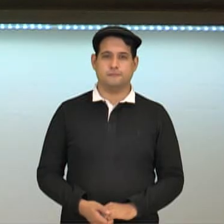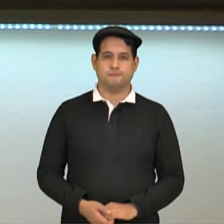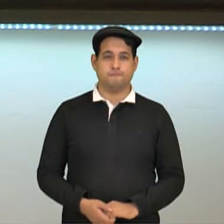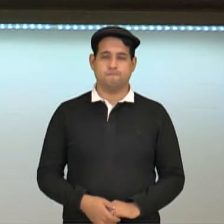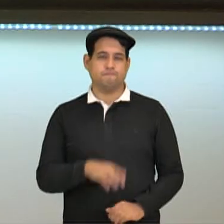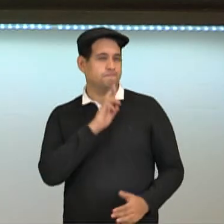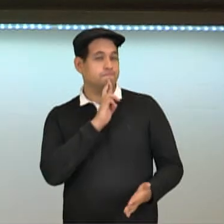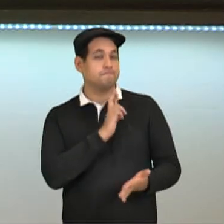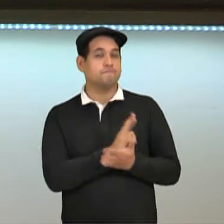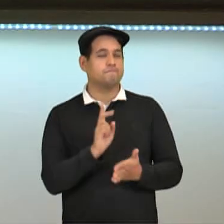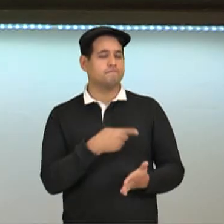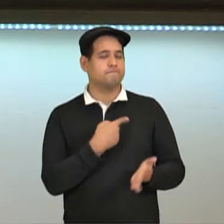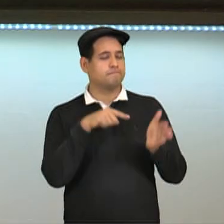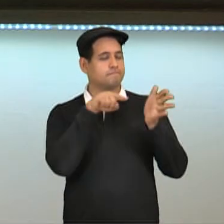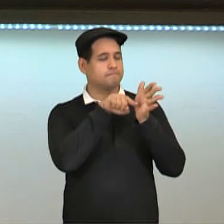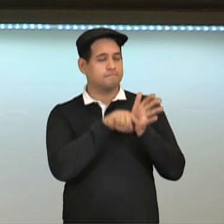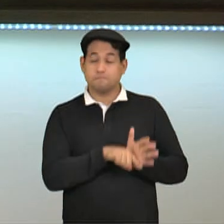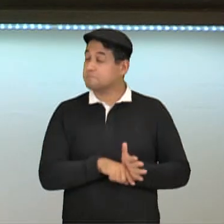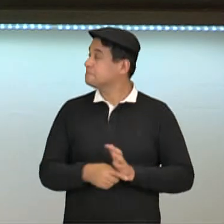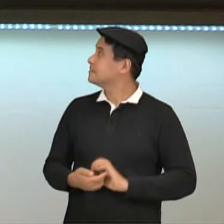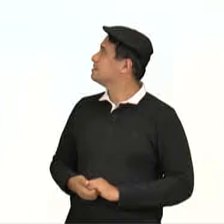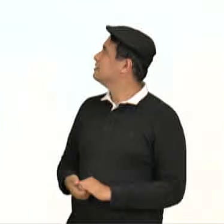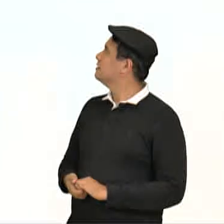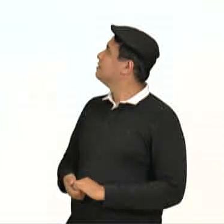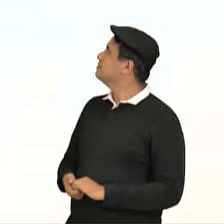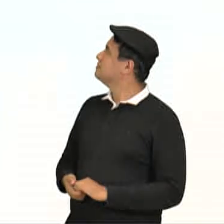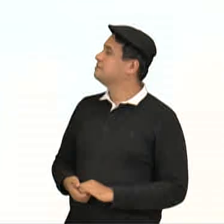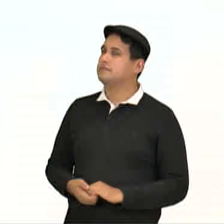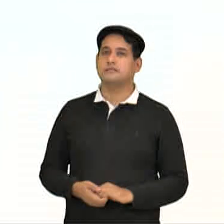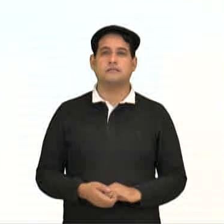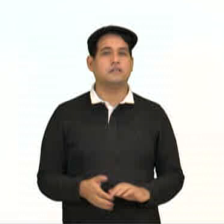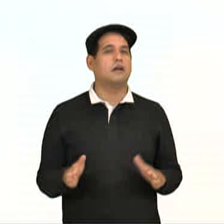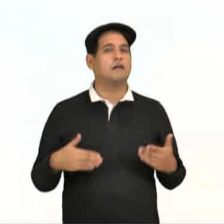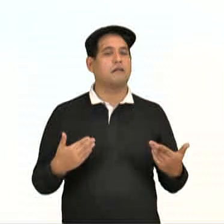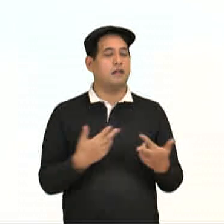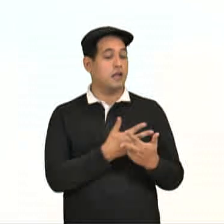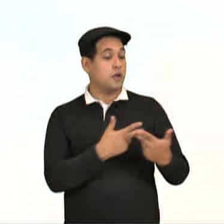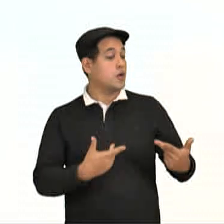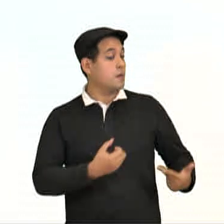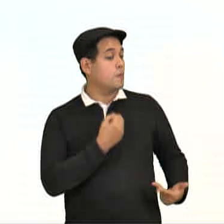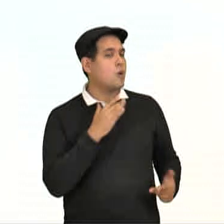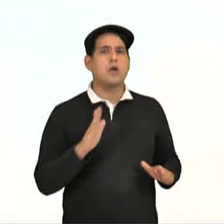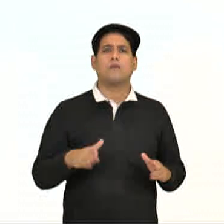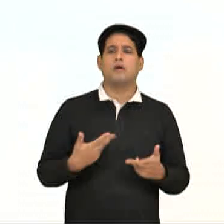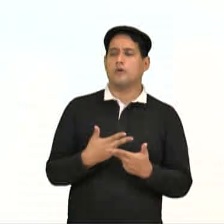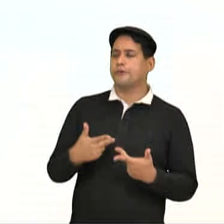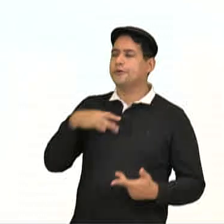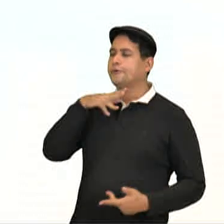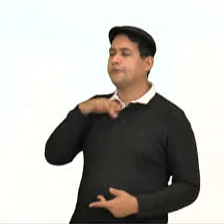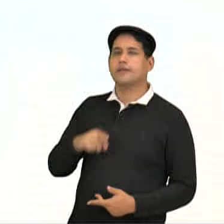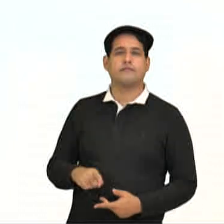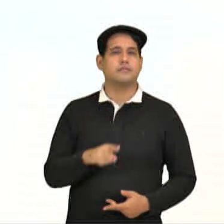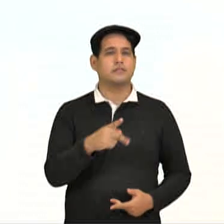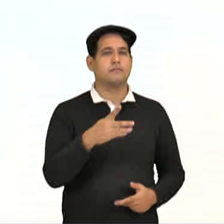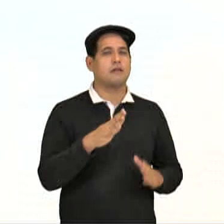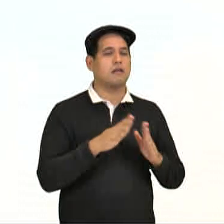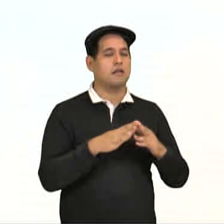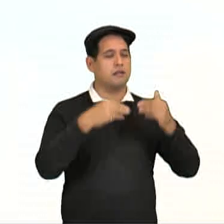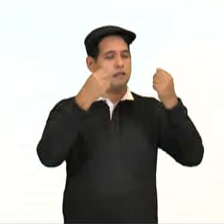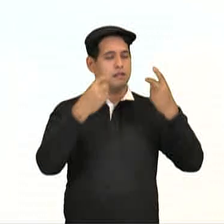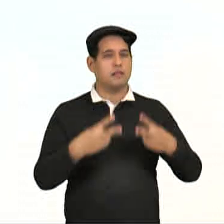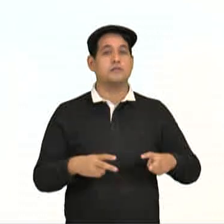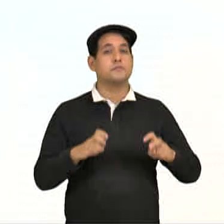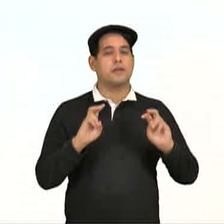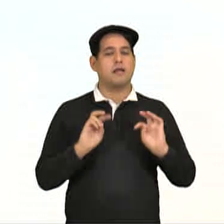Vamos ver a resposta do nosso questionamento, então? Quais seriam os pontos positivos e negativos que você aí de casa falaria sobre